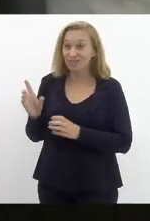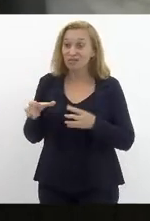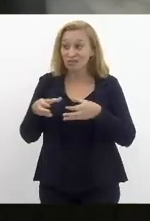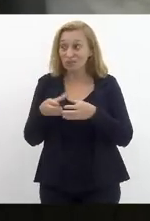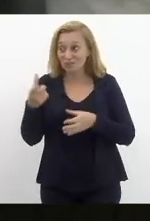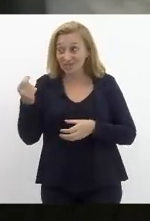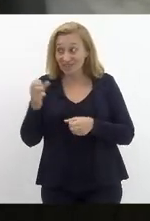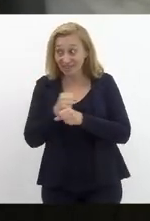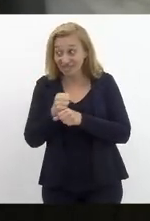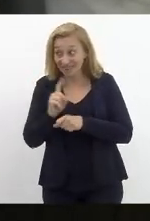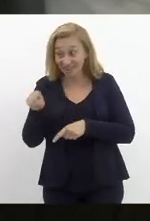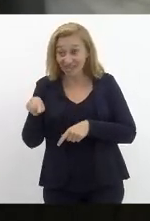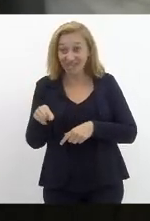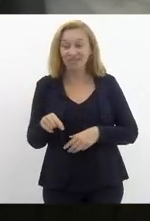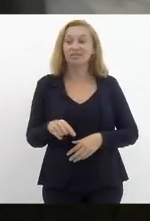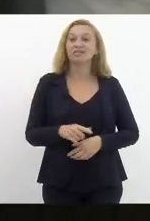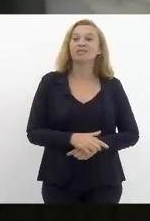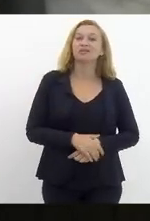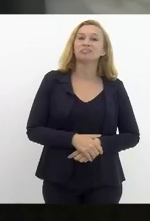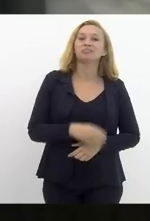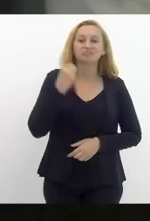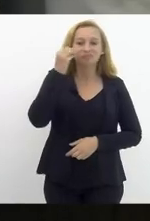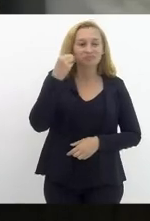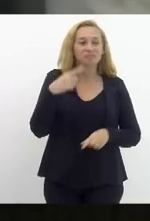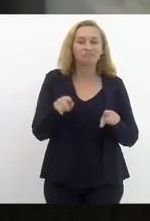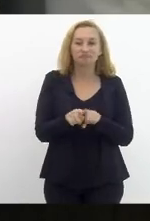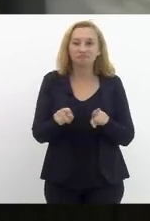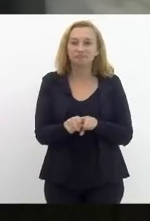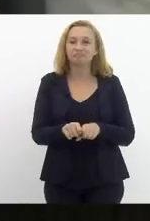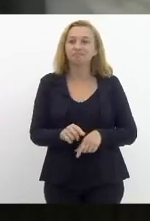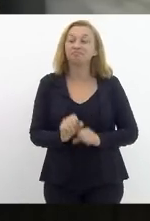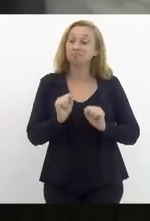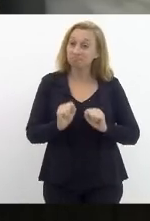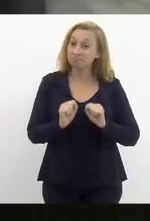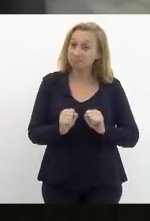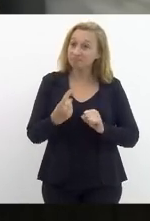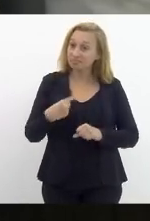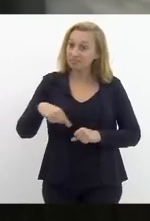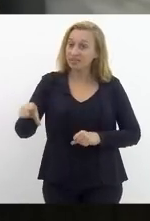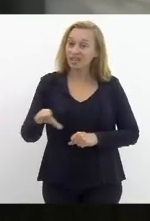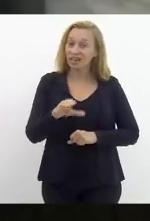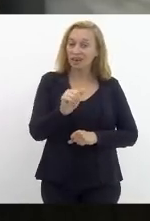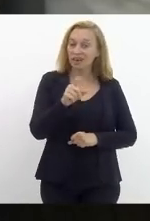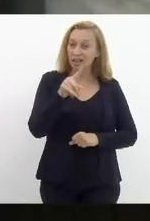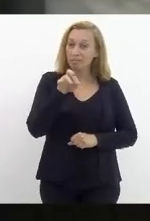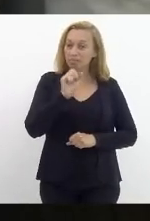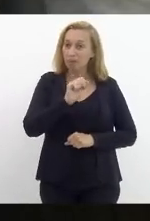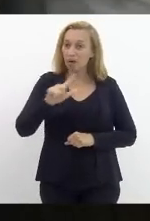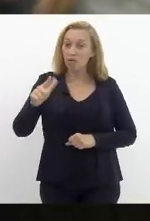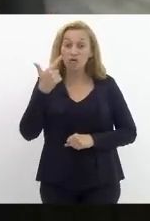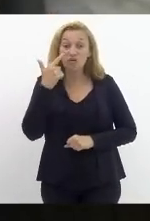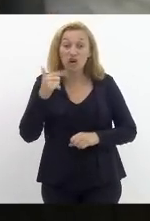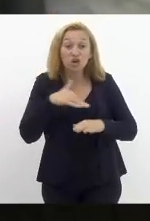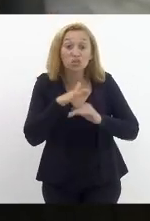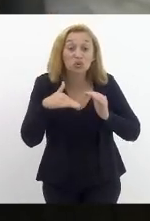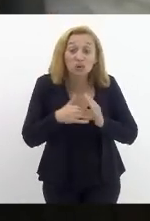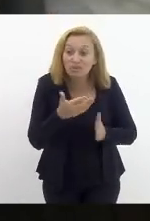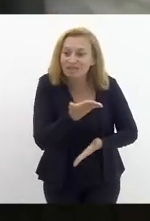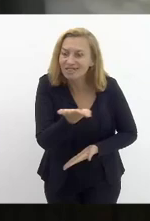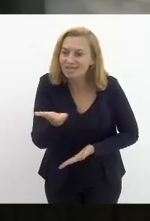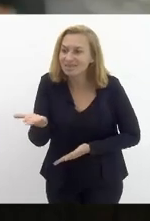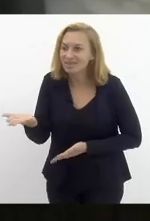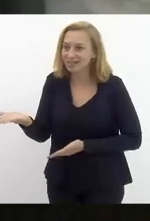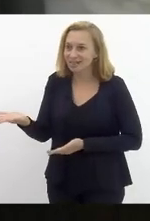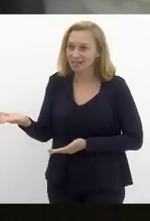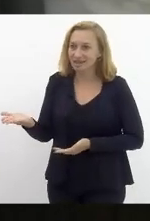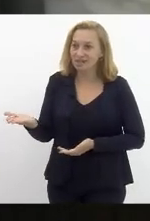20 anos, nós que passamos por isso também, possamos ir na Cadepol e ver todos esses que estão aqui, como